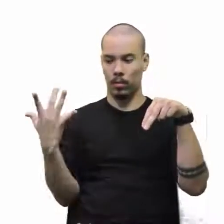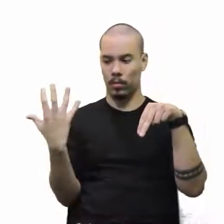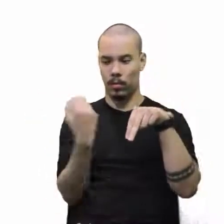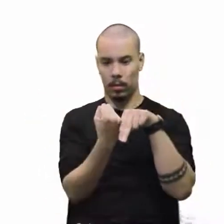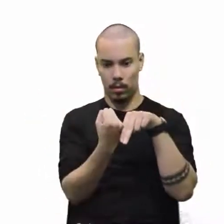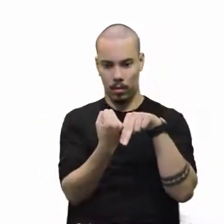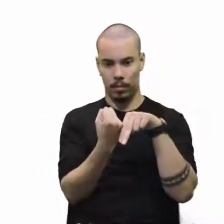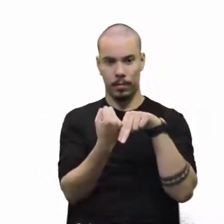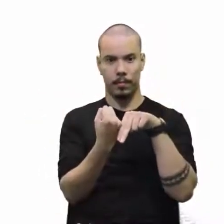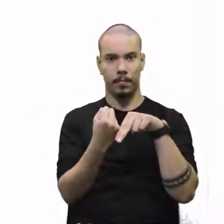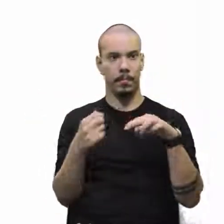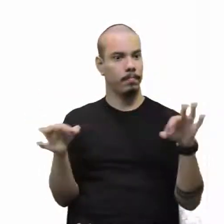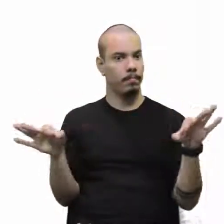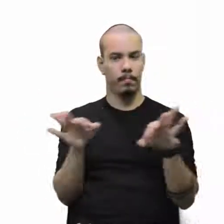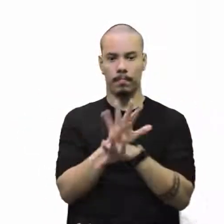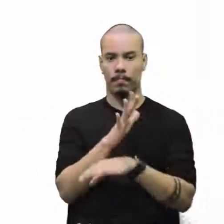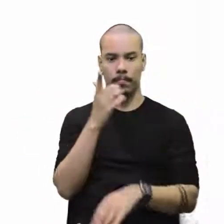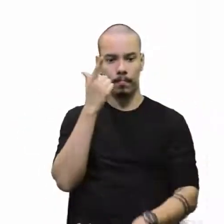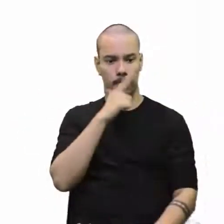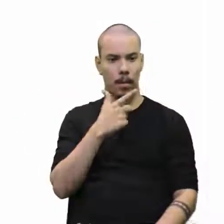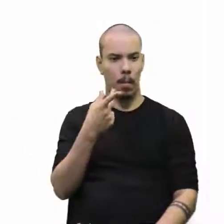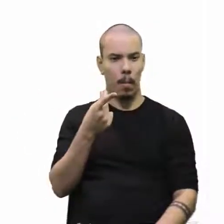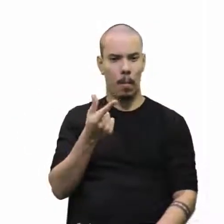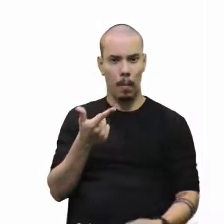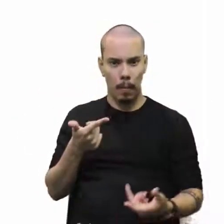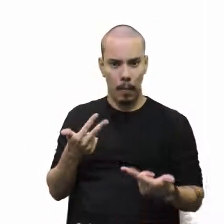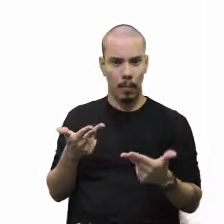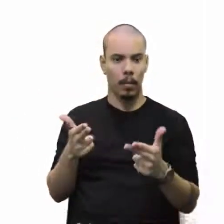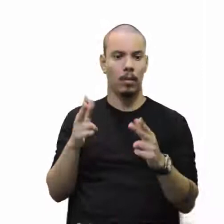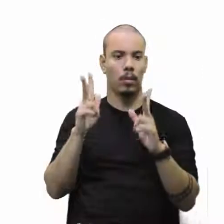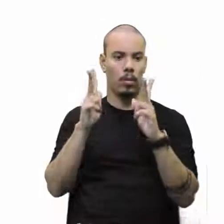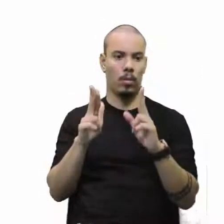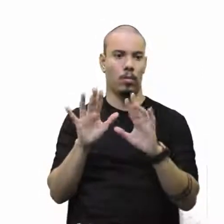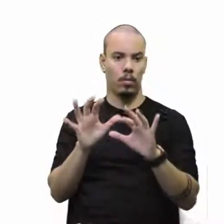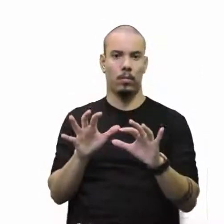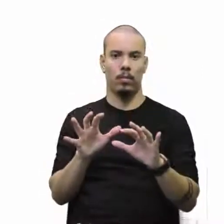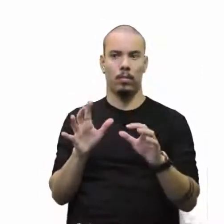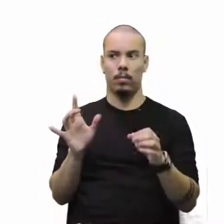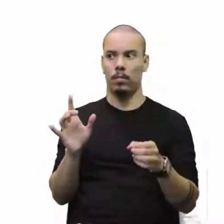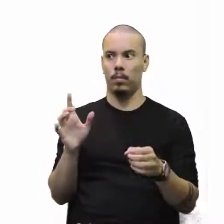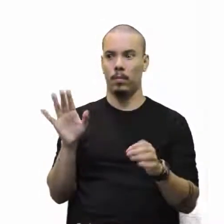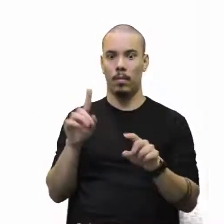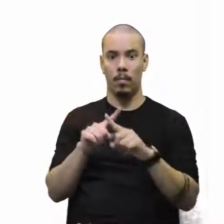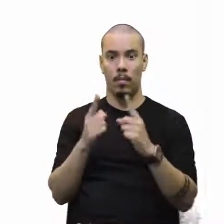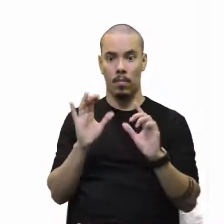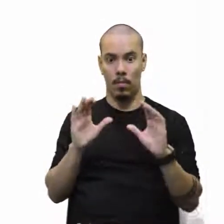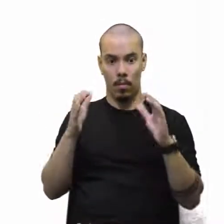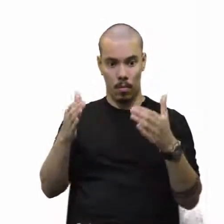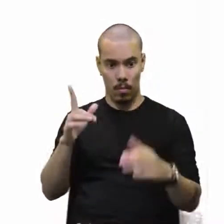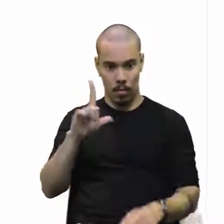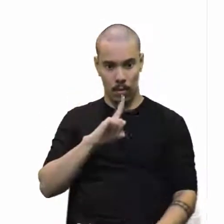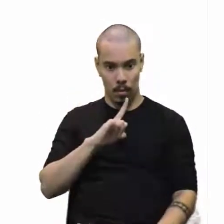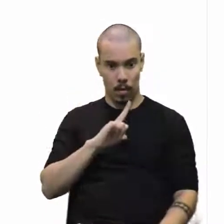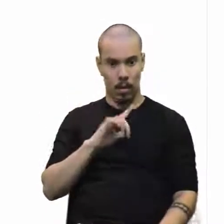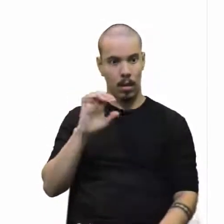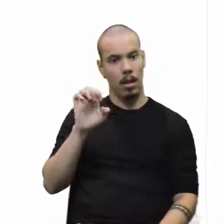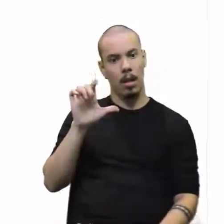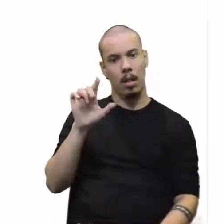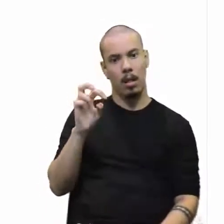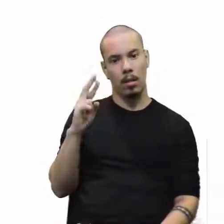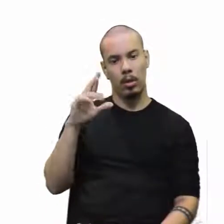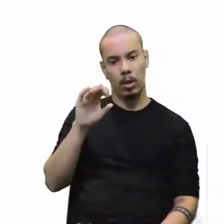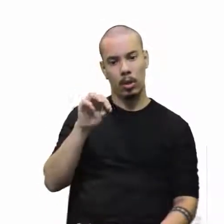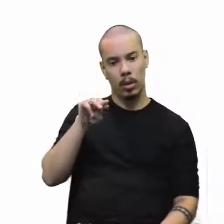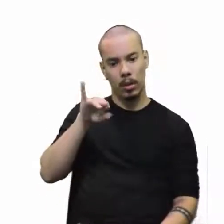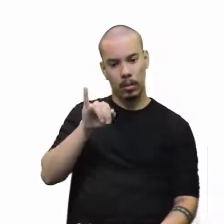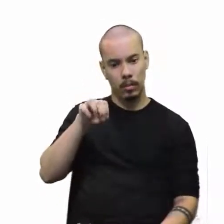o né? eletroímã, que é um ímã permanente com o polo norte ali, né? Voltado para o eletroímã. Aí ele Voltado arma. que fala é quando ele